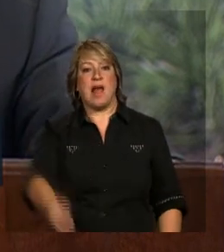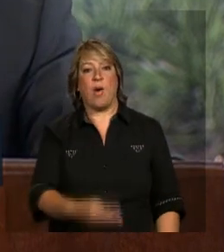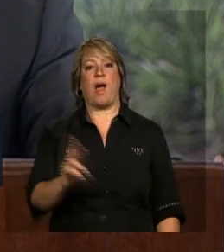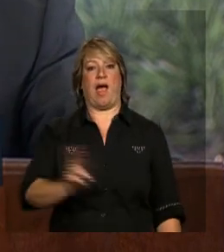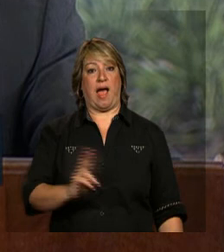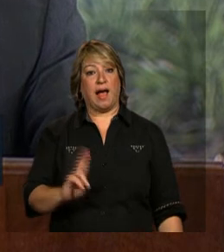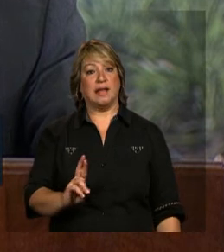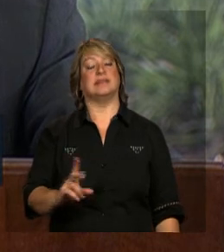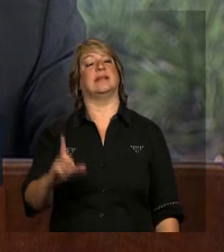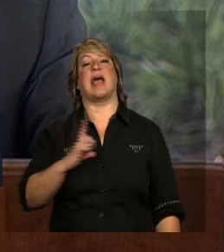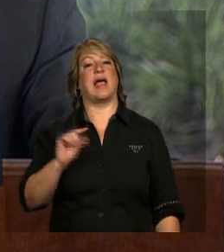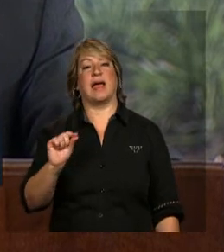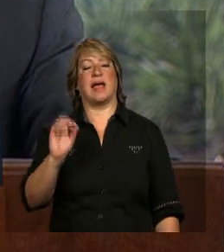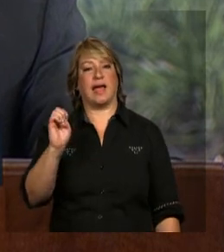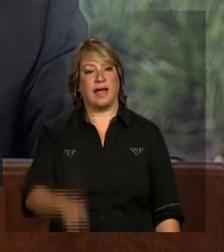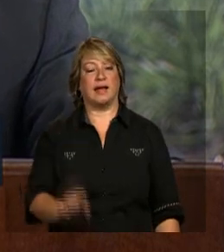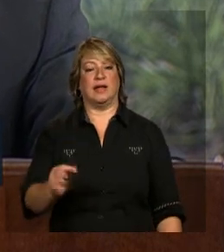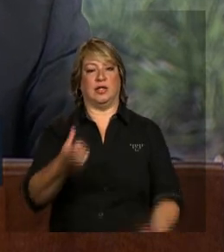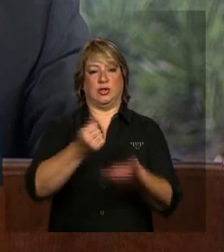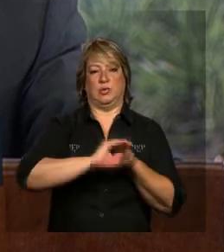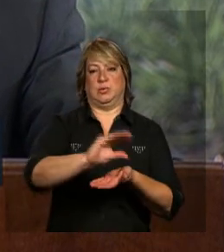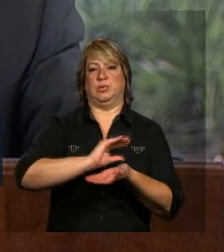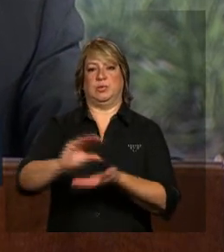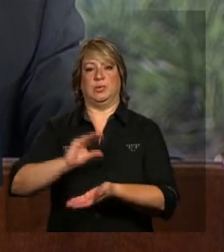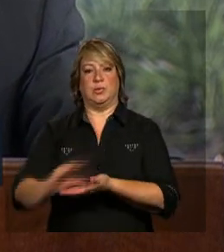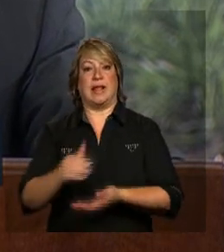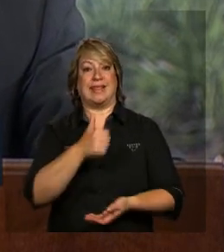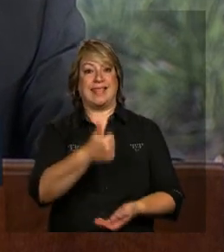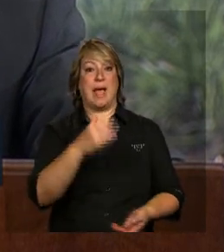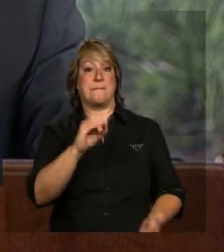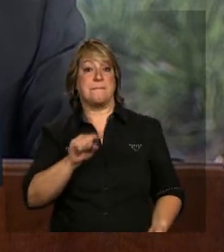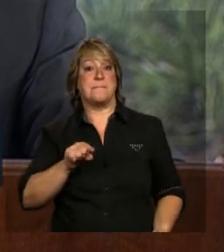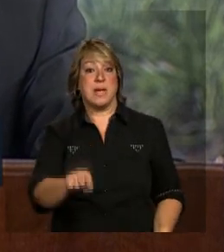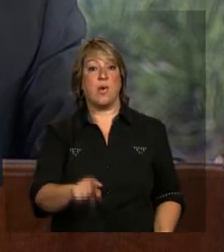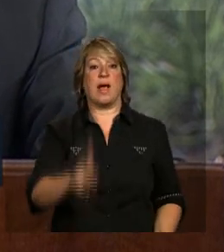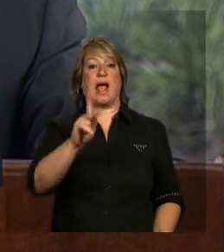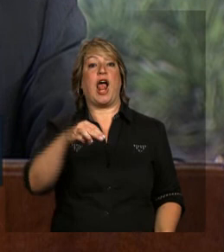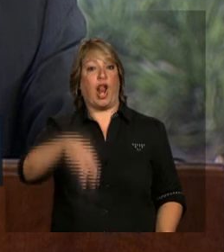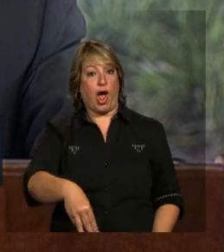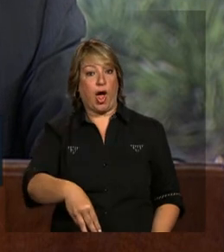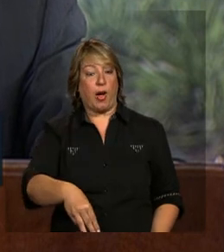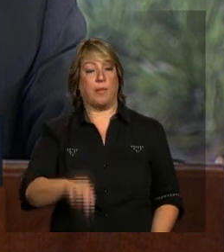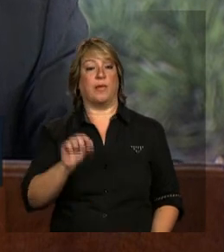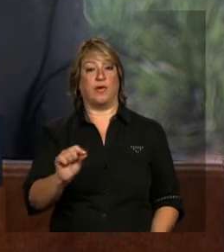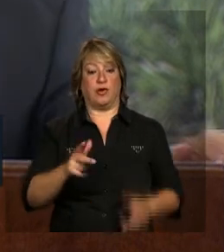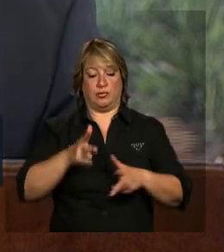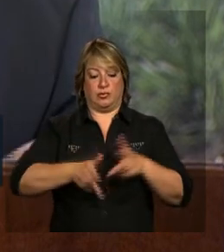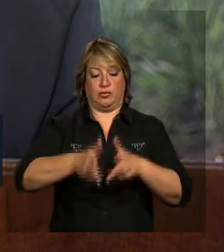estão relacionados a investimentos em 10 mil km de